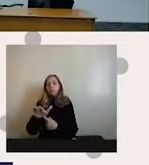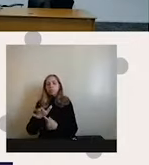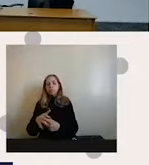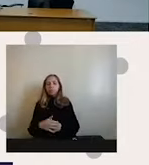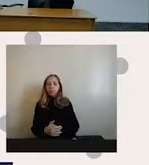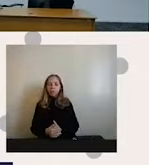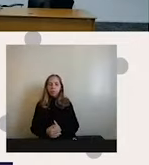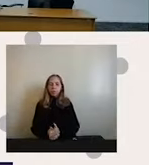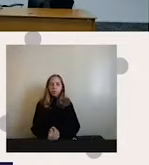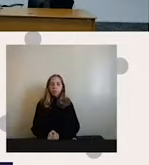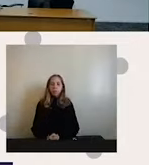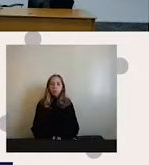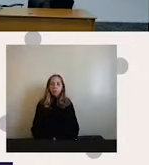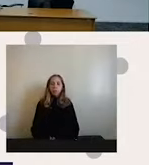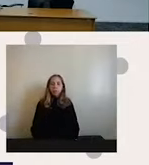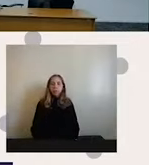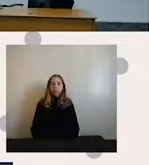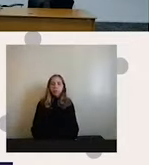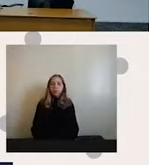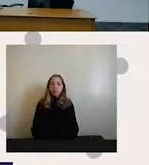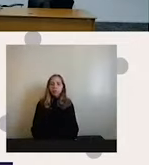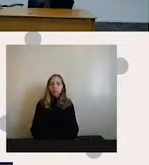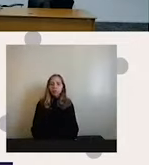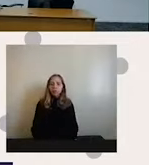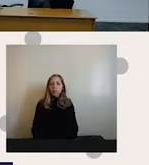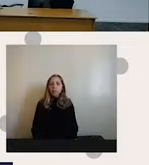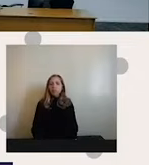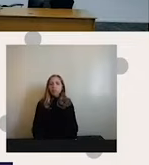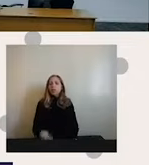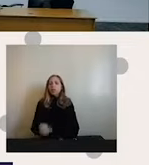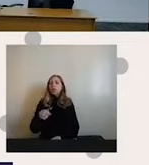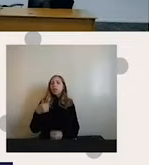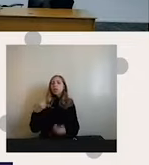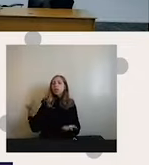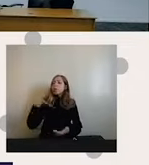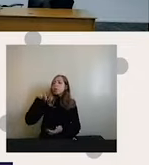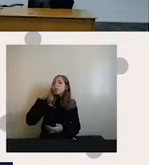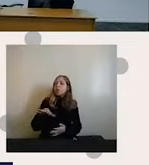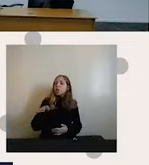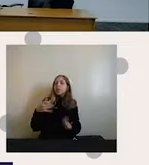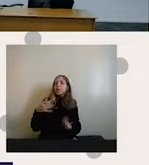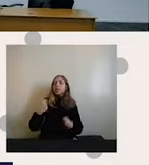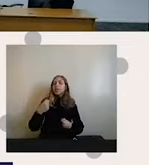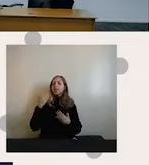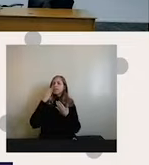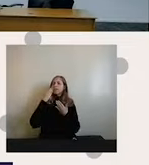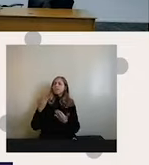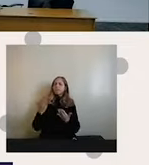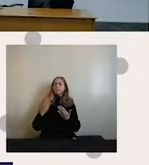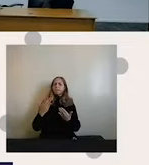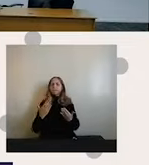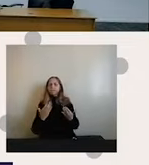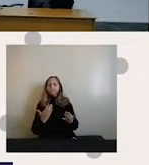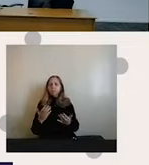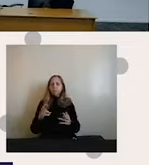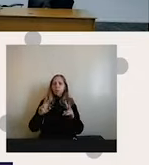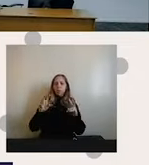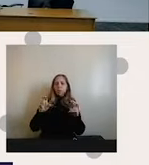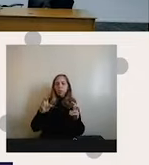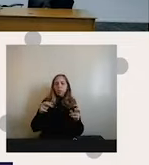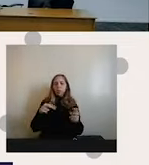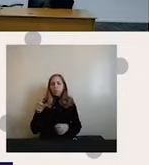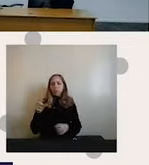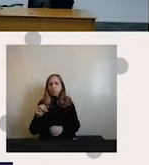Bom, normalmente, quem deveria começar a desconfiar do nexo, né, do nexo individual? Eu vou